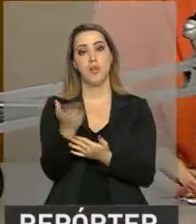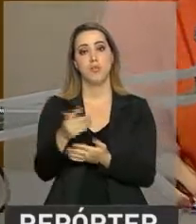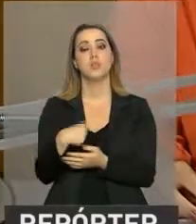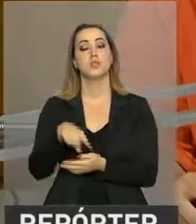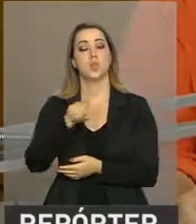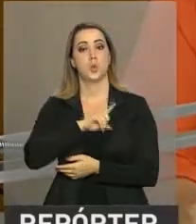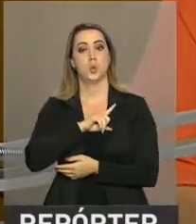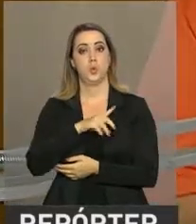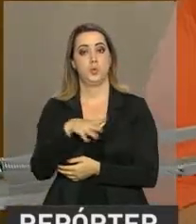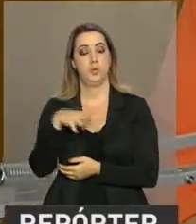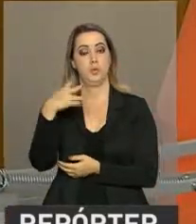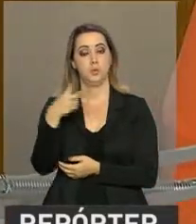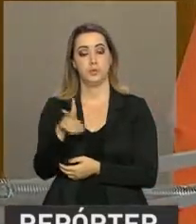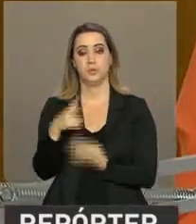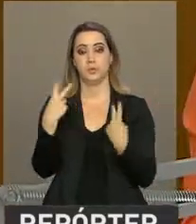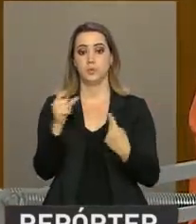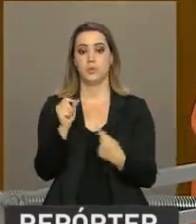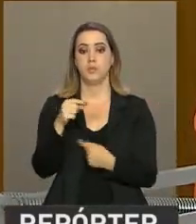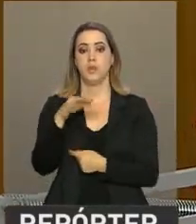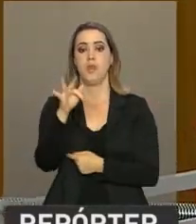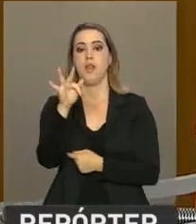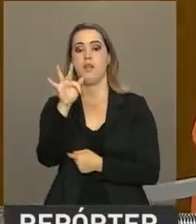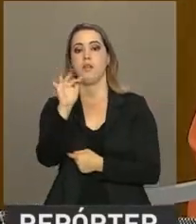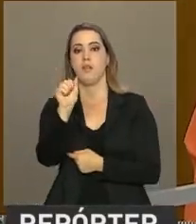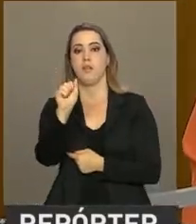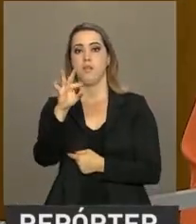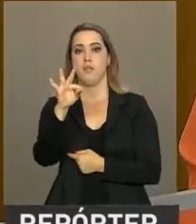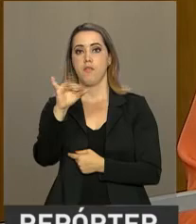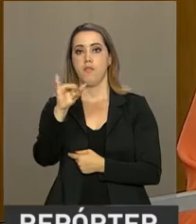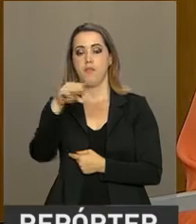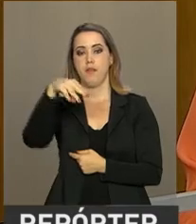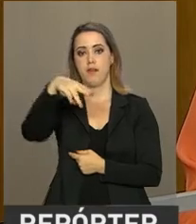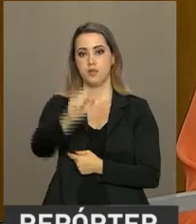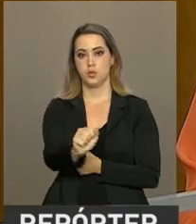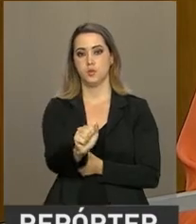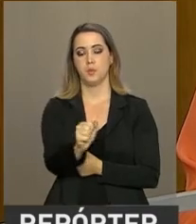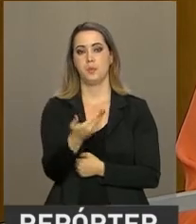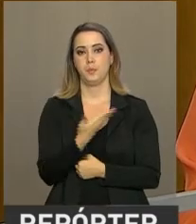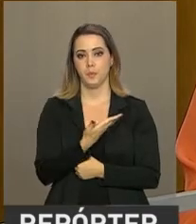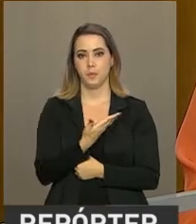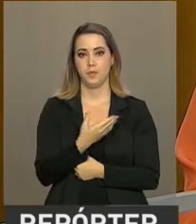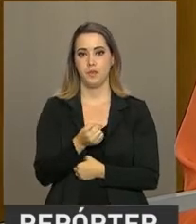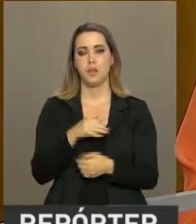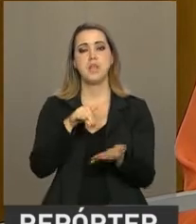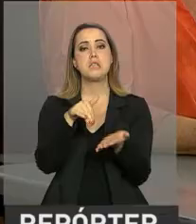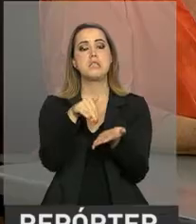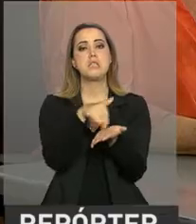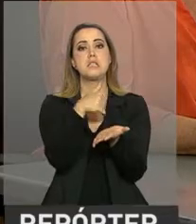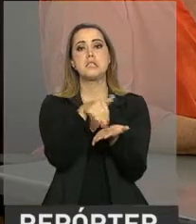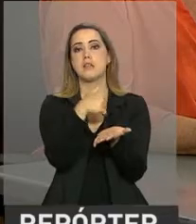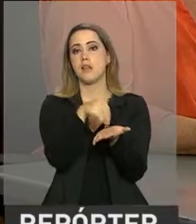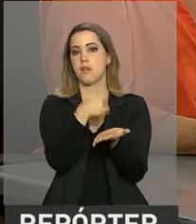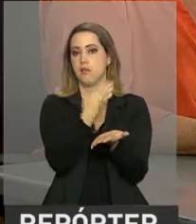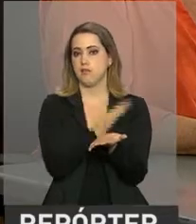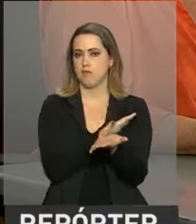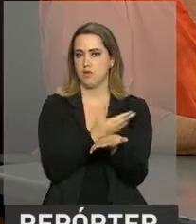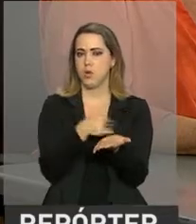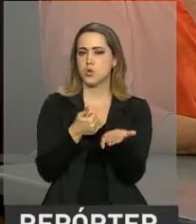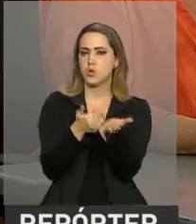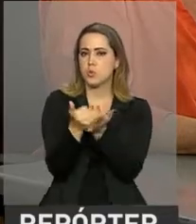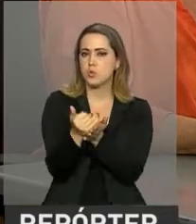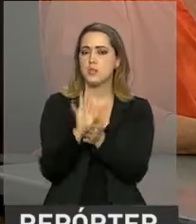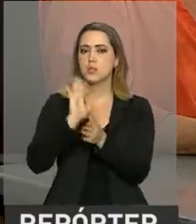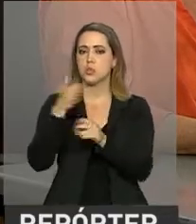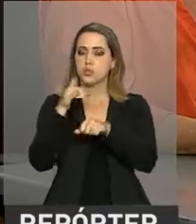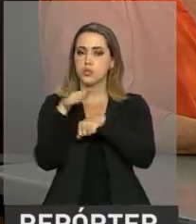nos ouvindo. Fátima Pelaez. Pelaez, é isso que eu gostaria de saber. Pelaez. Secretária, para a gente começar já falando